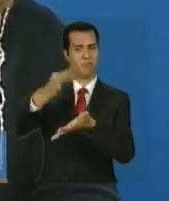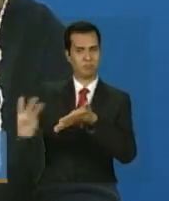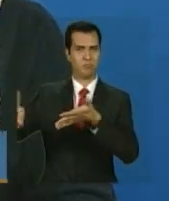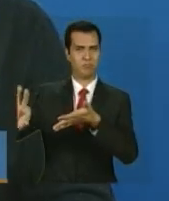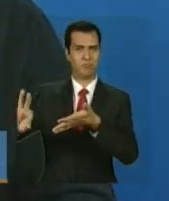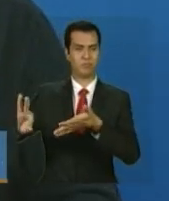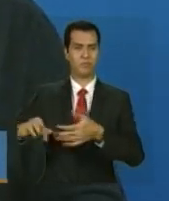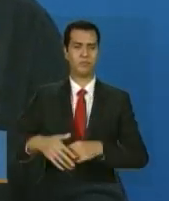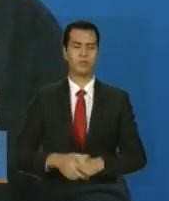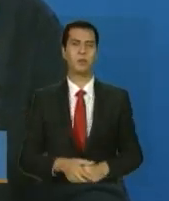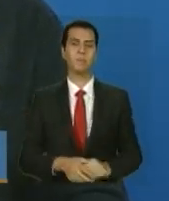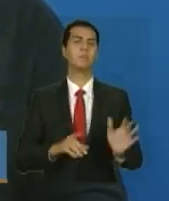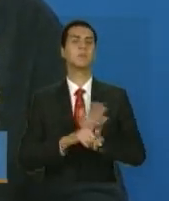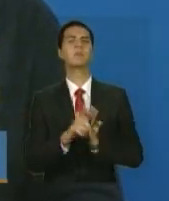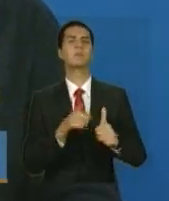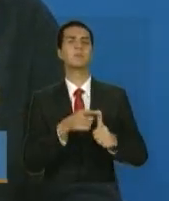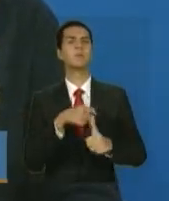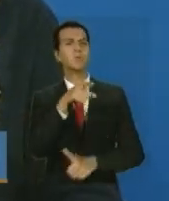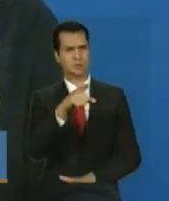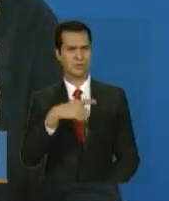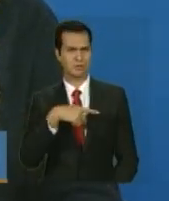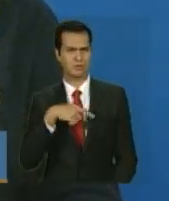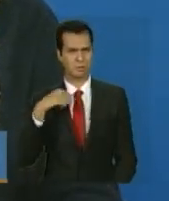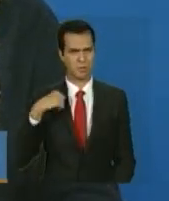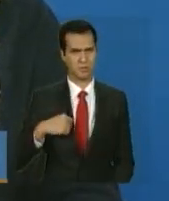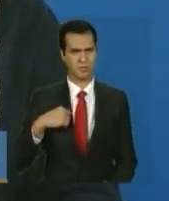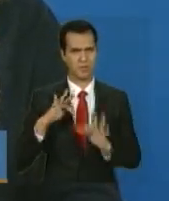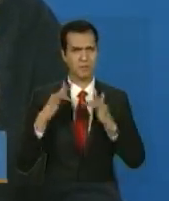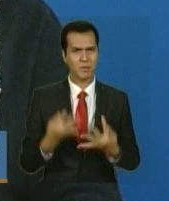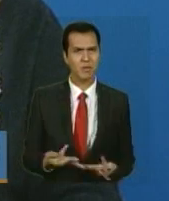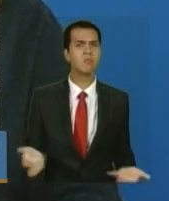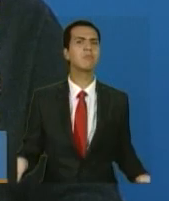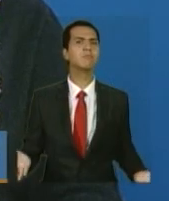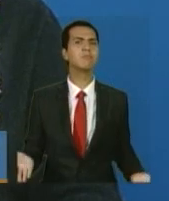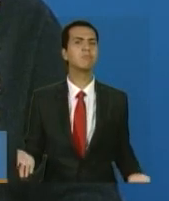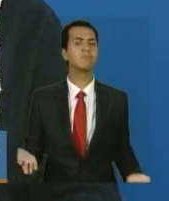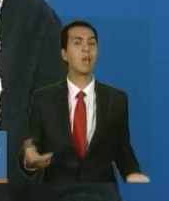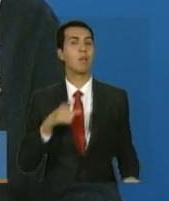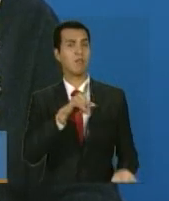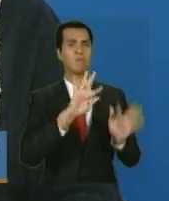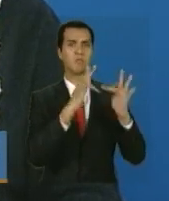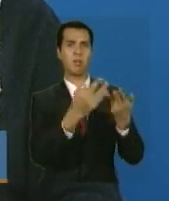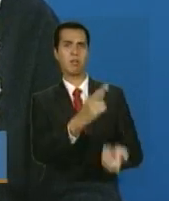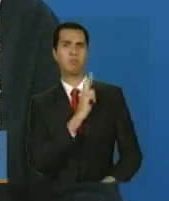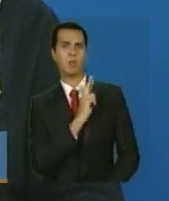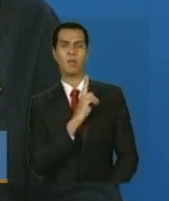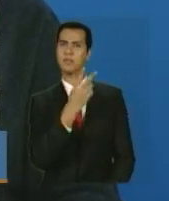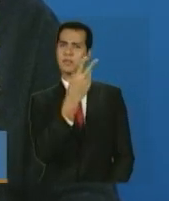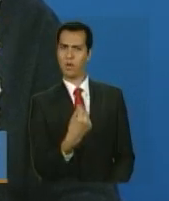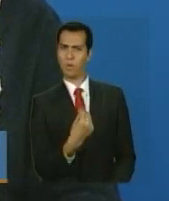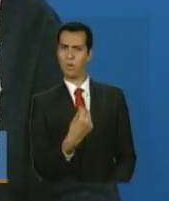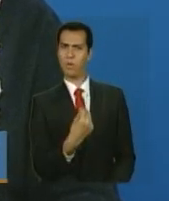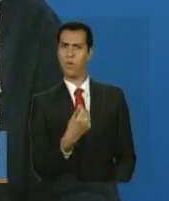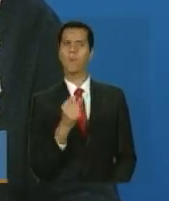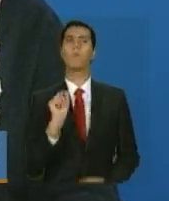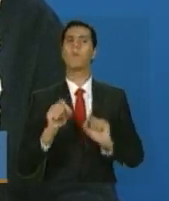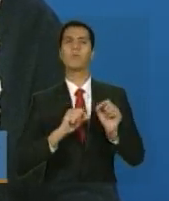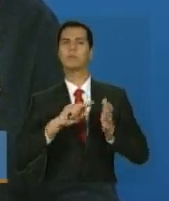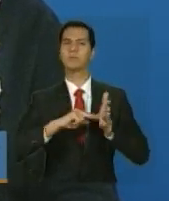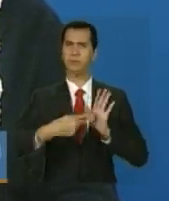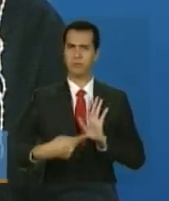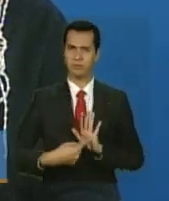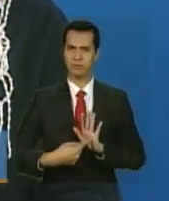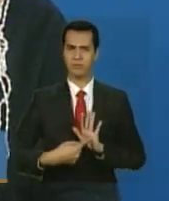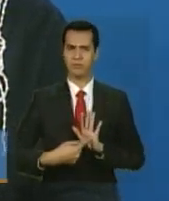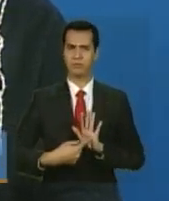pode ser: você recebe o Bolsa Família? Se a família disser que não, significa